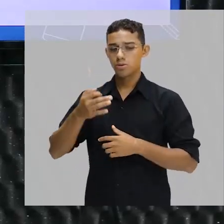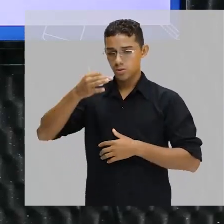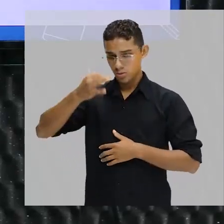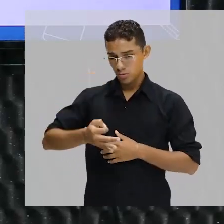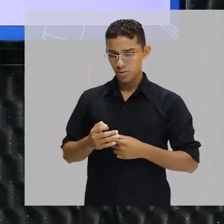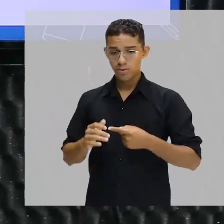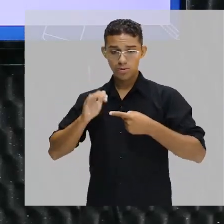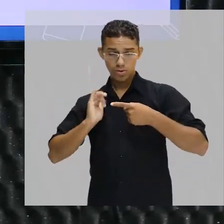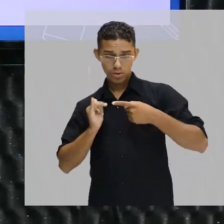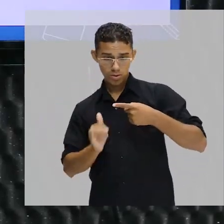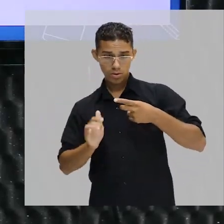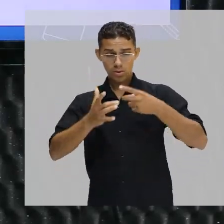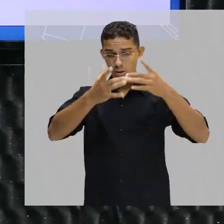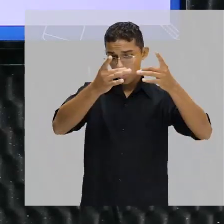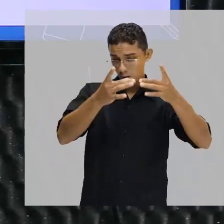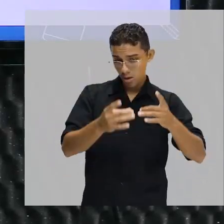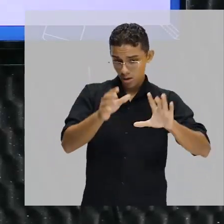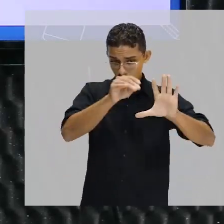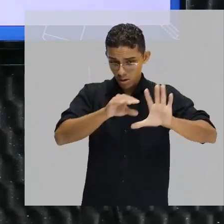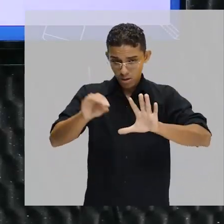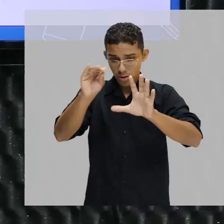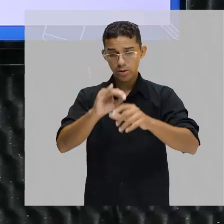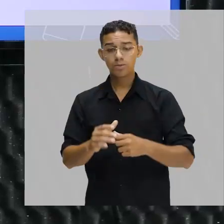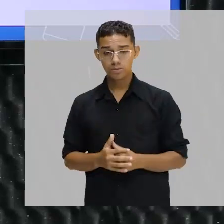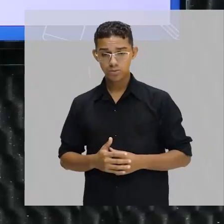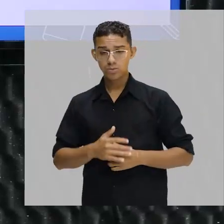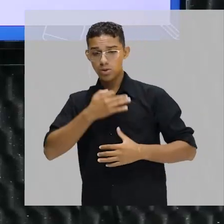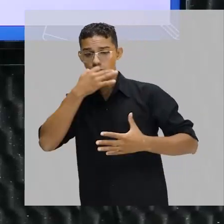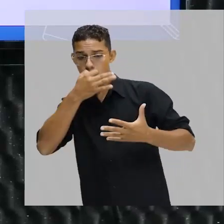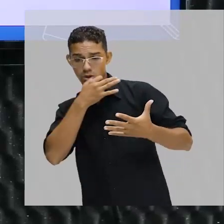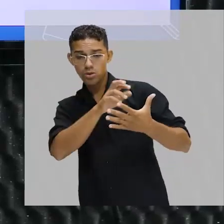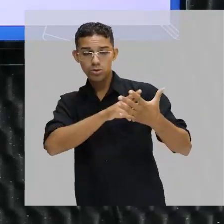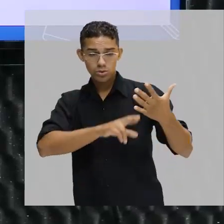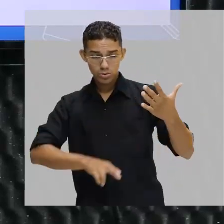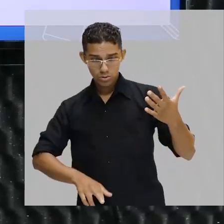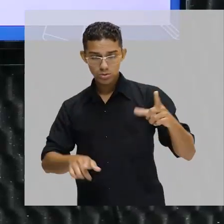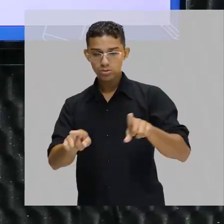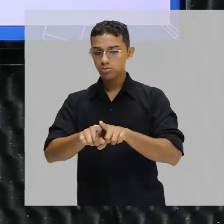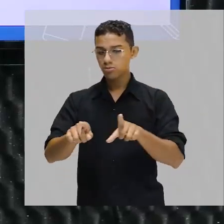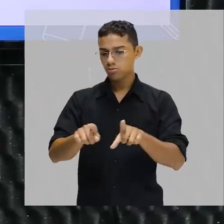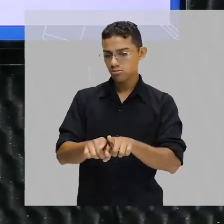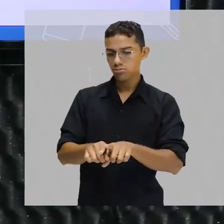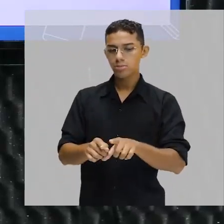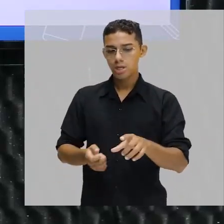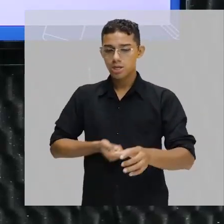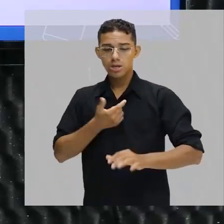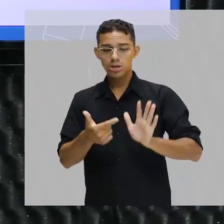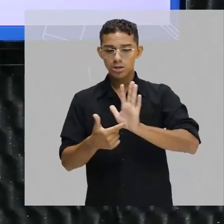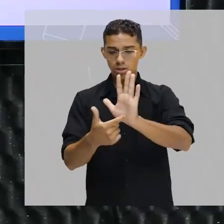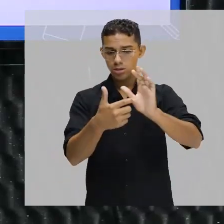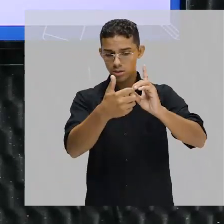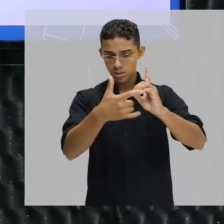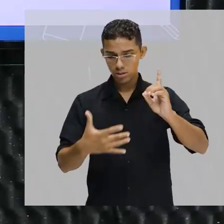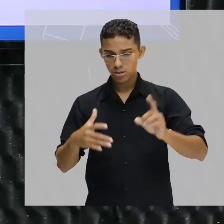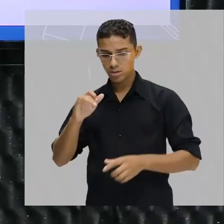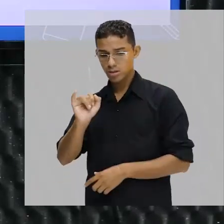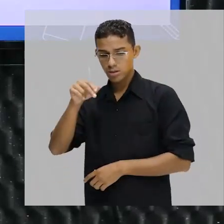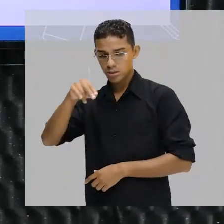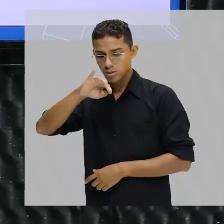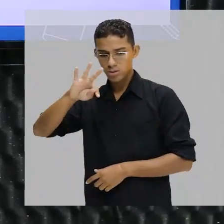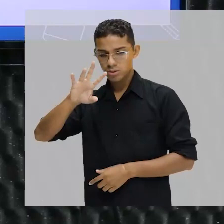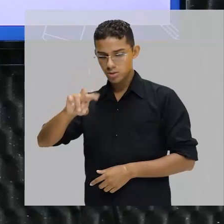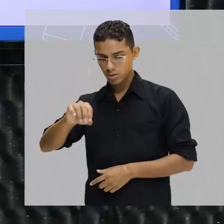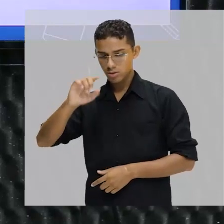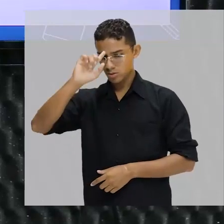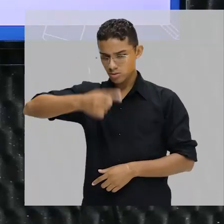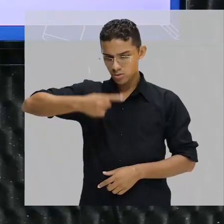quais? Narrativo, descritivo, dissertativo, argumentativo, expositivo e injuntivo. Nós vamos voltar nesse